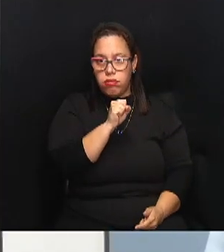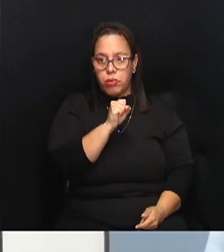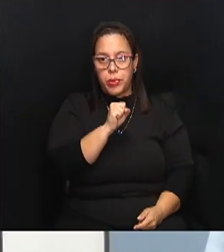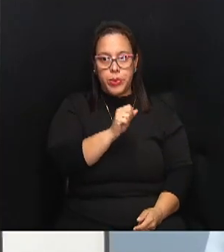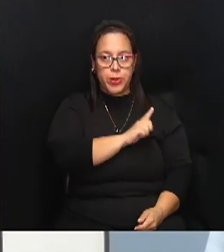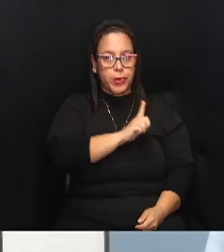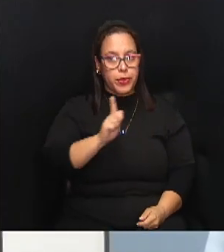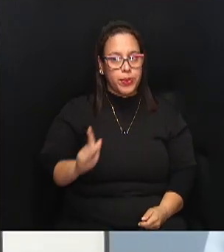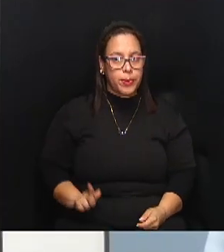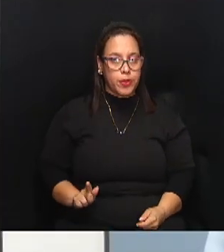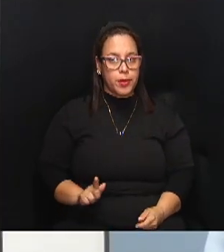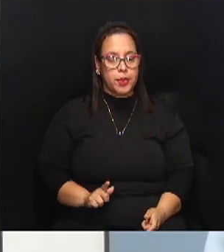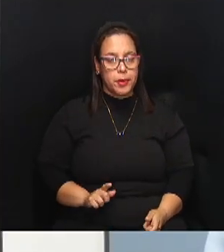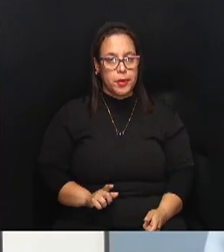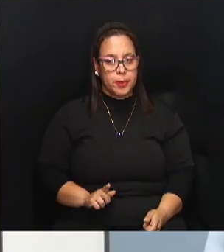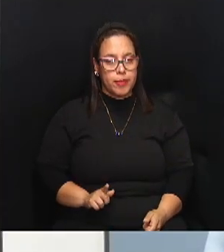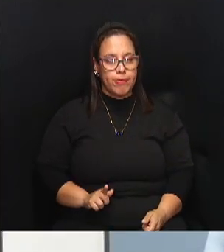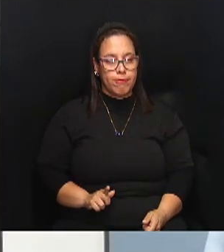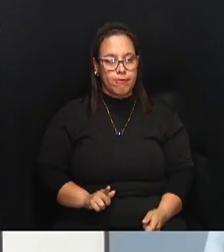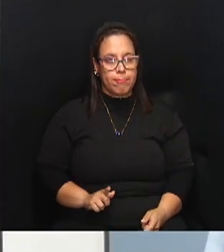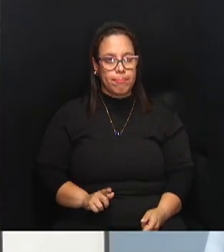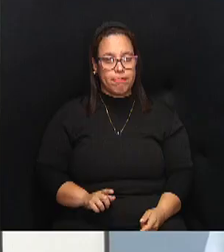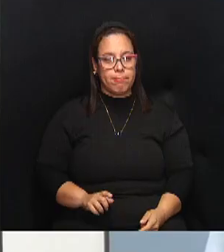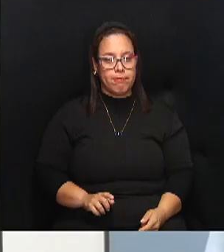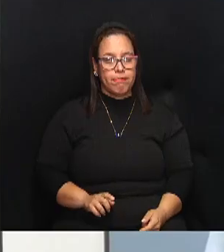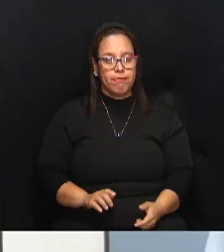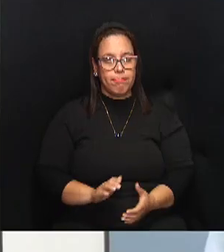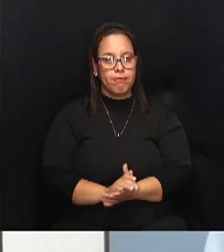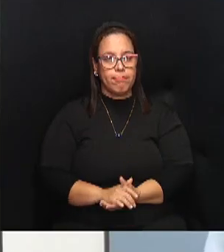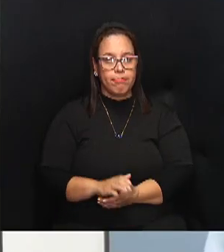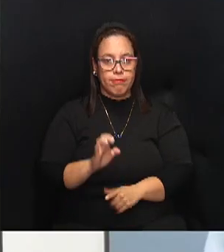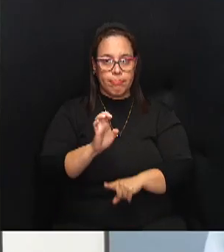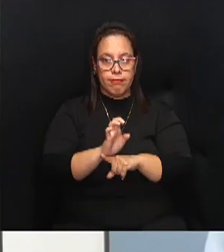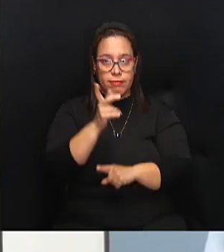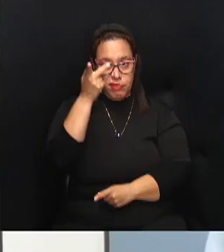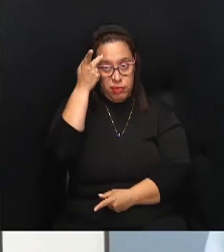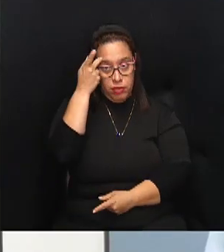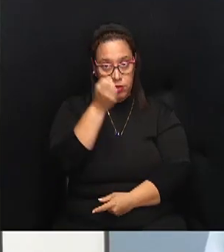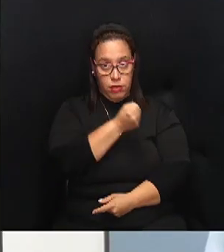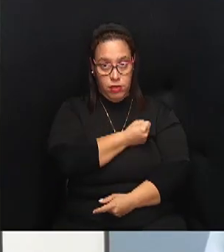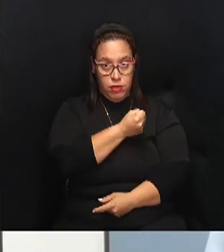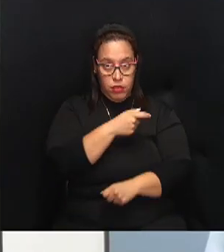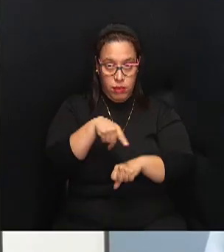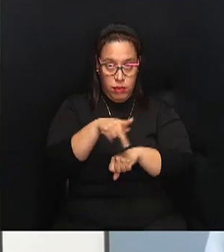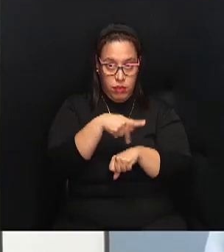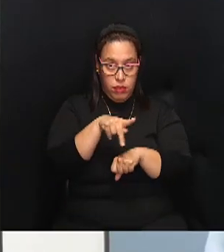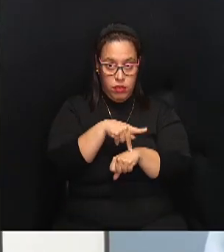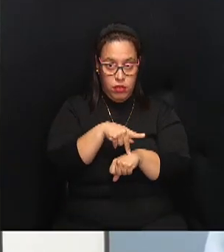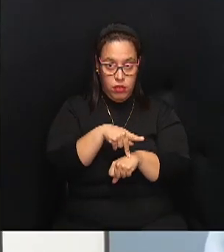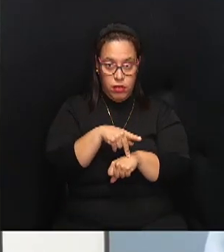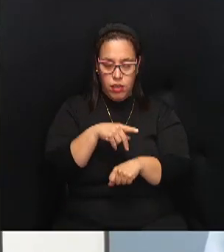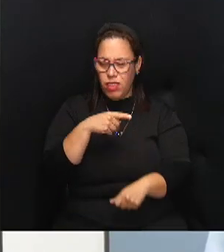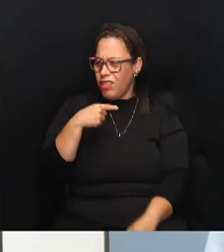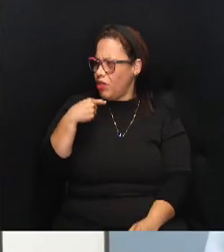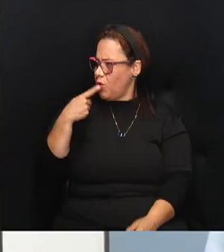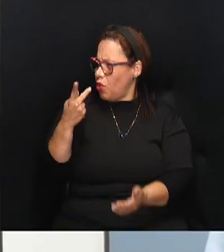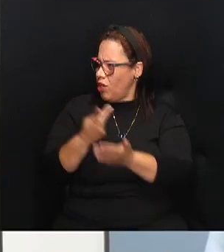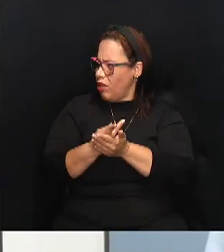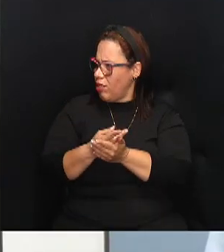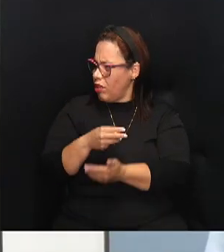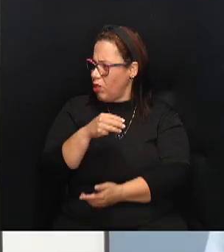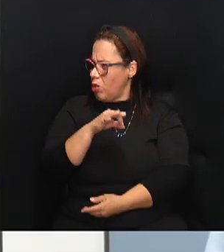governo, que já é, se eu não me engano, o governo do estado de São Paulo é o maior número do país de policiais militares, eu